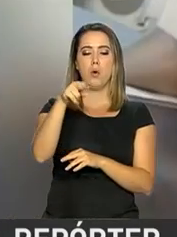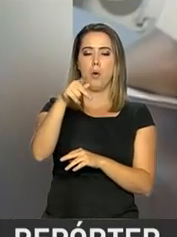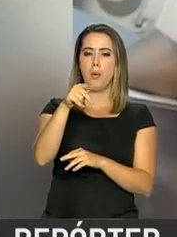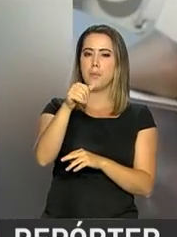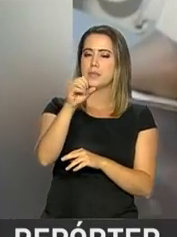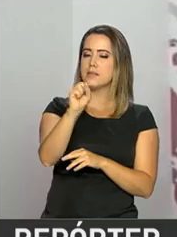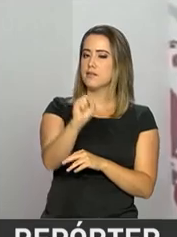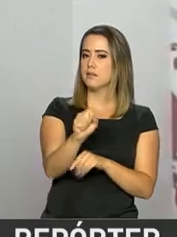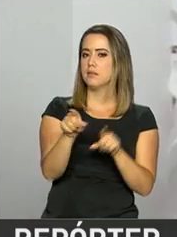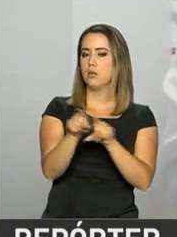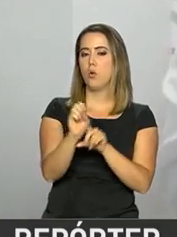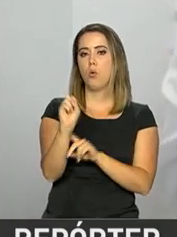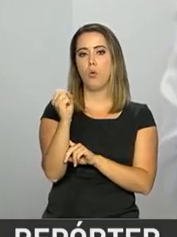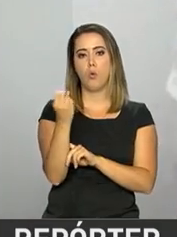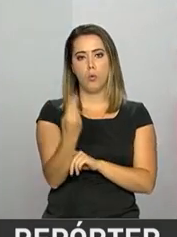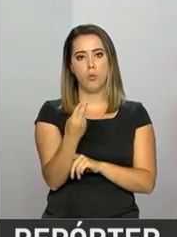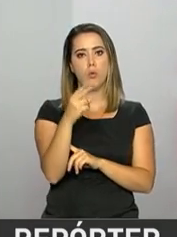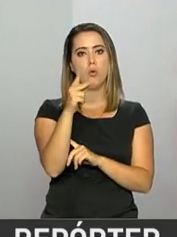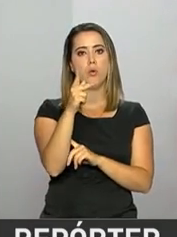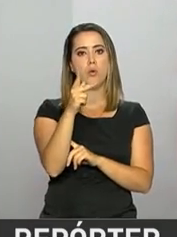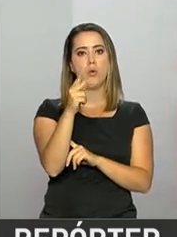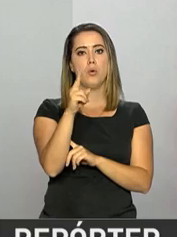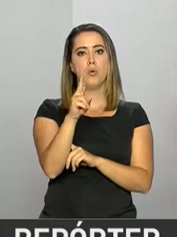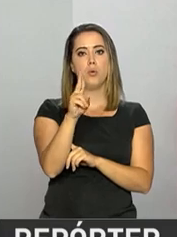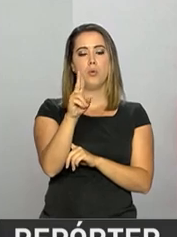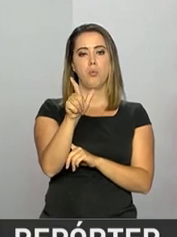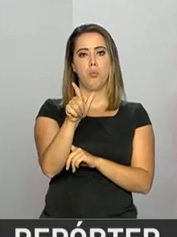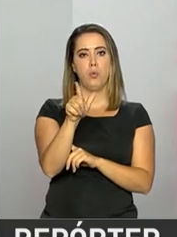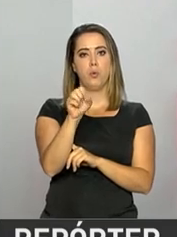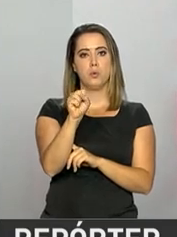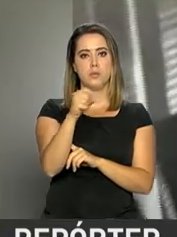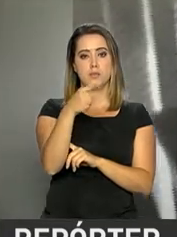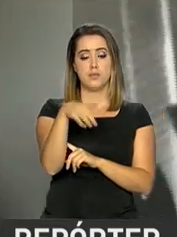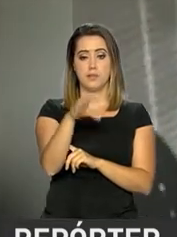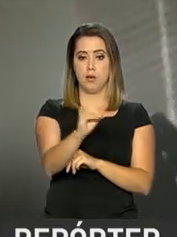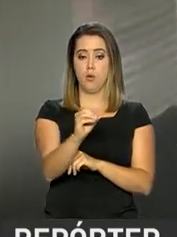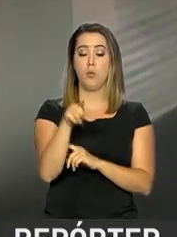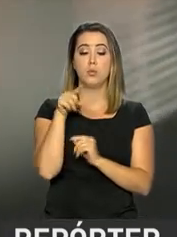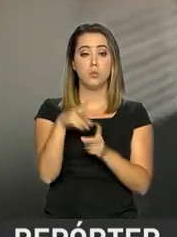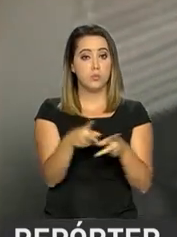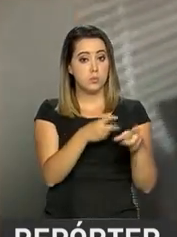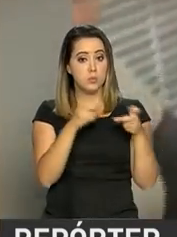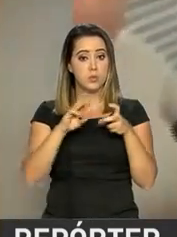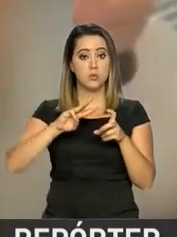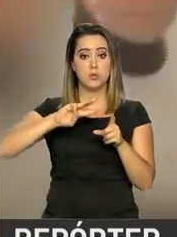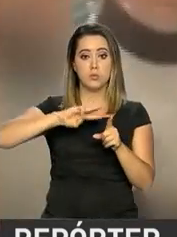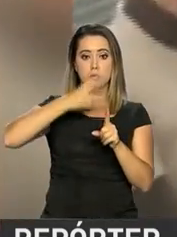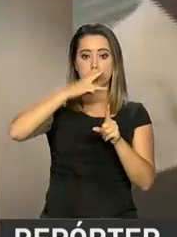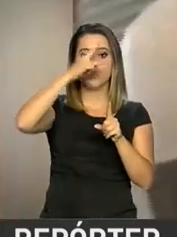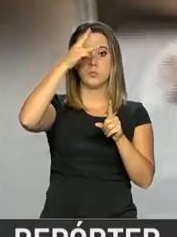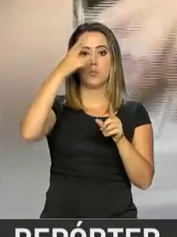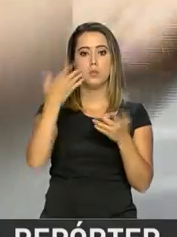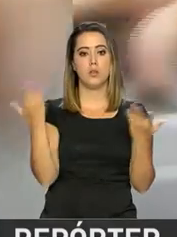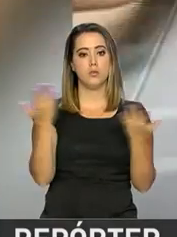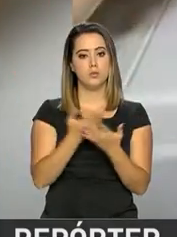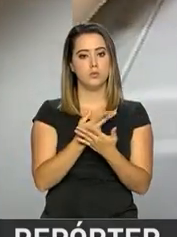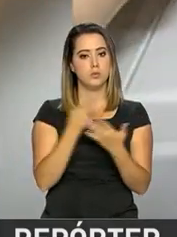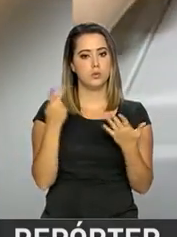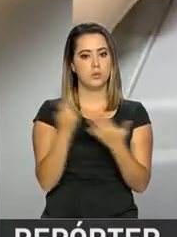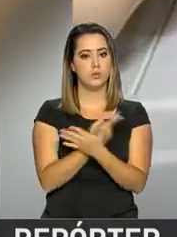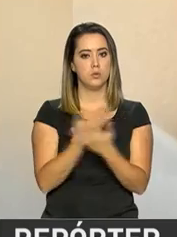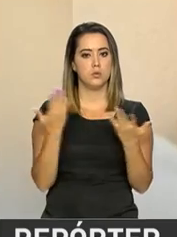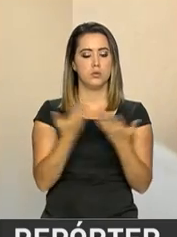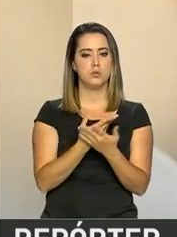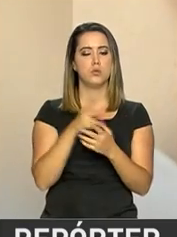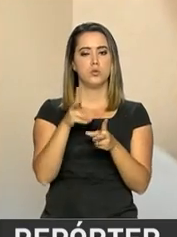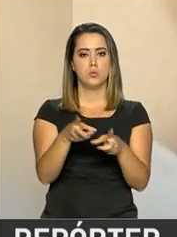punção. Em média, o reajuste foi de 100%. Com isso, a expectativa é que triplique o número de procedimentos que são feitos